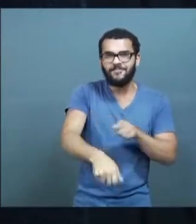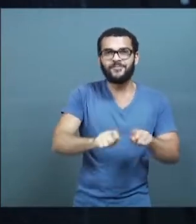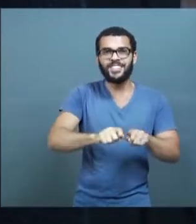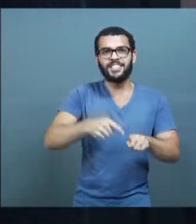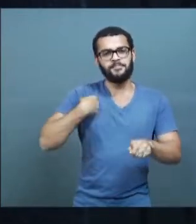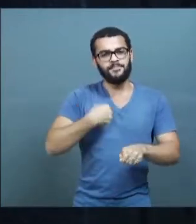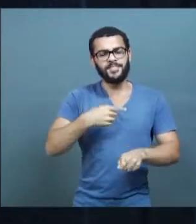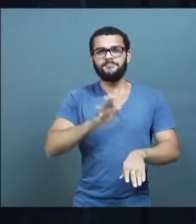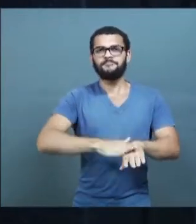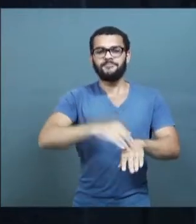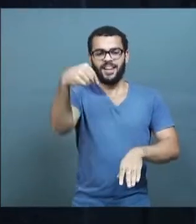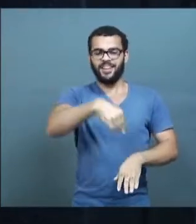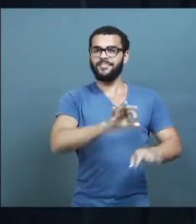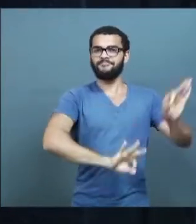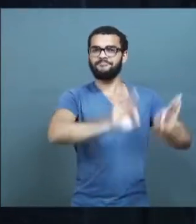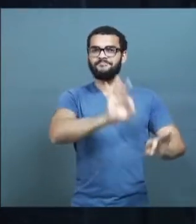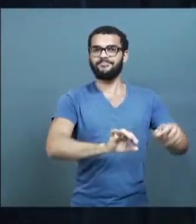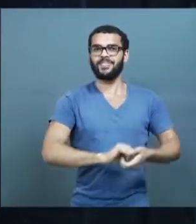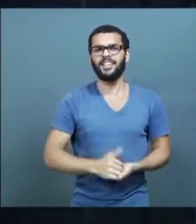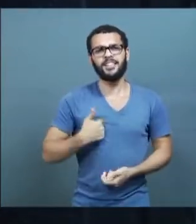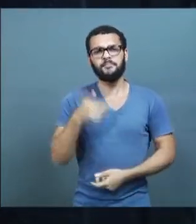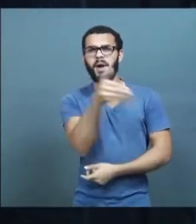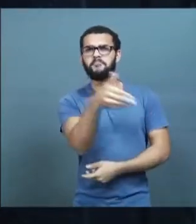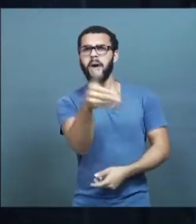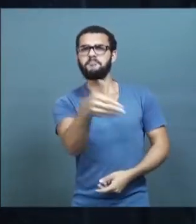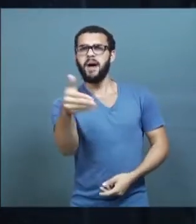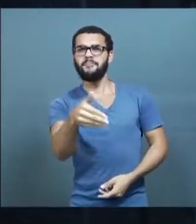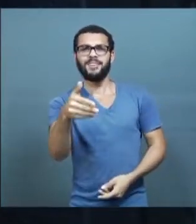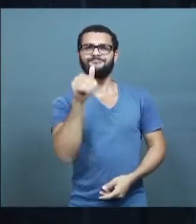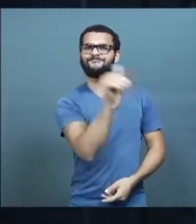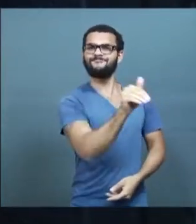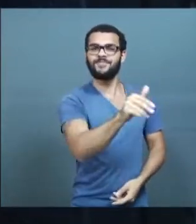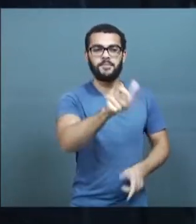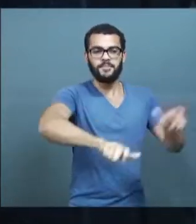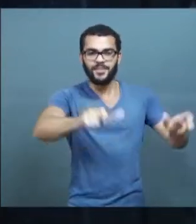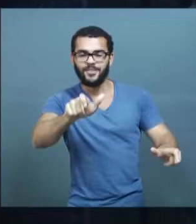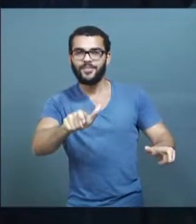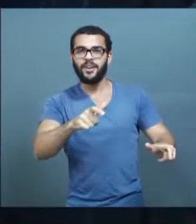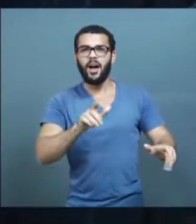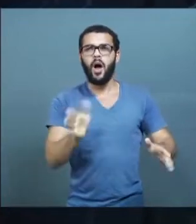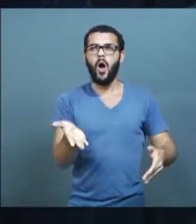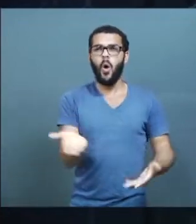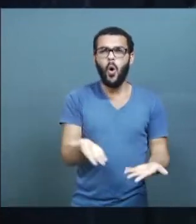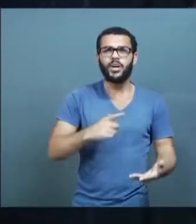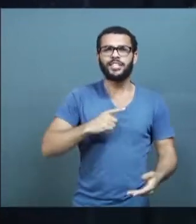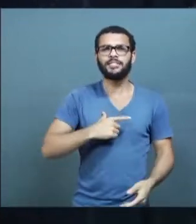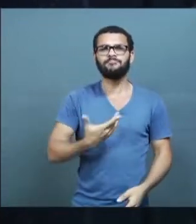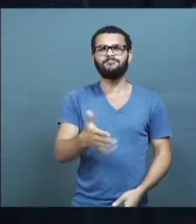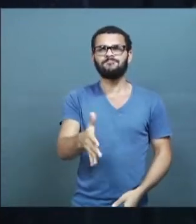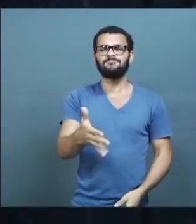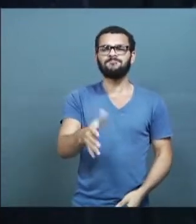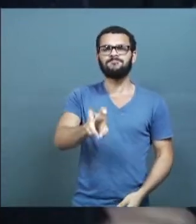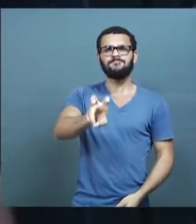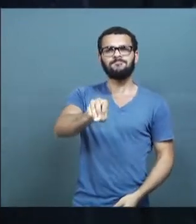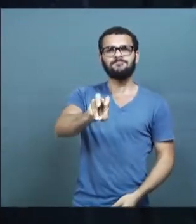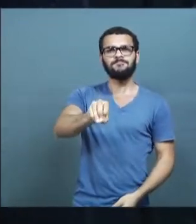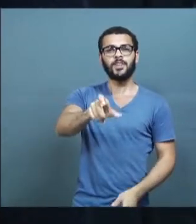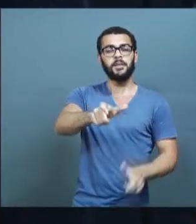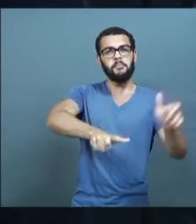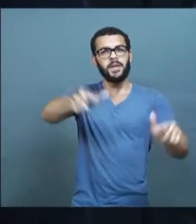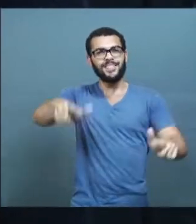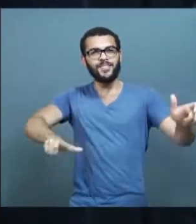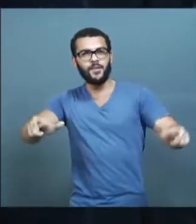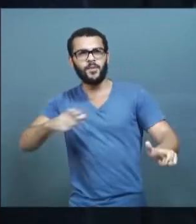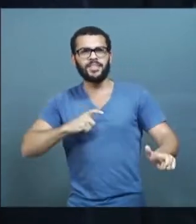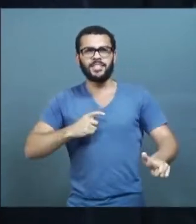projeto e tal. Fui atrás das pessoas, hoje nós temos quase 50 pessoas que fazem